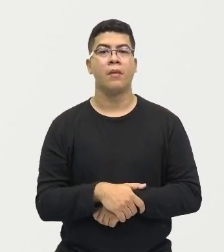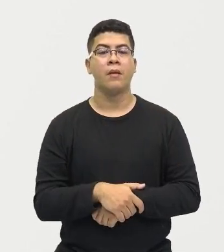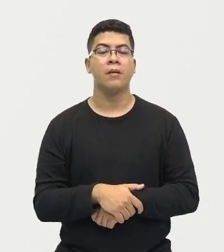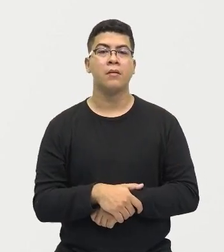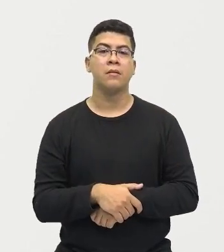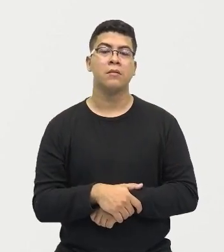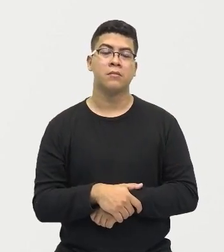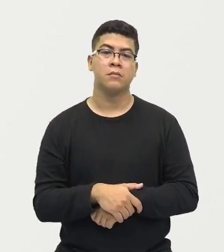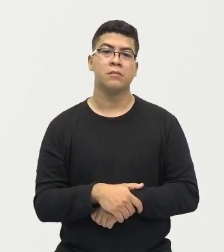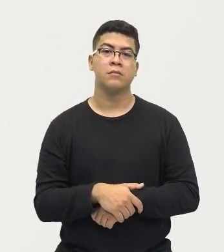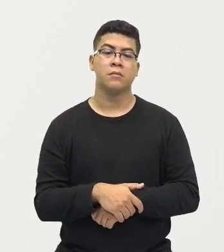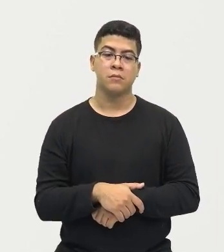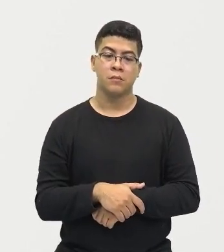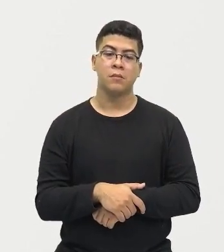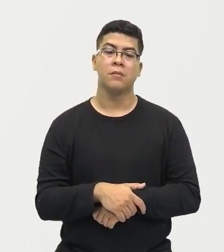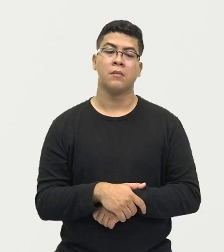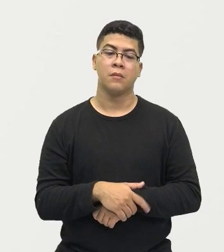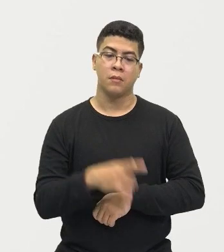ser uma oração